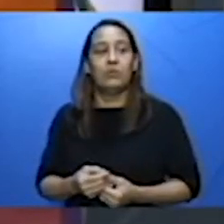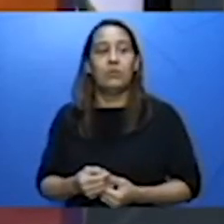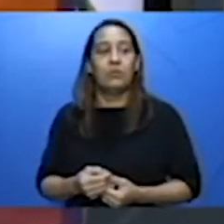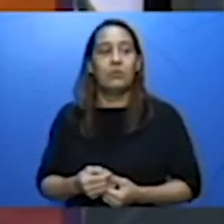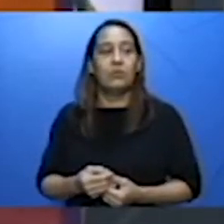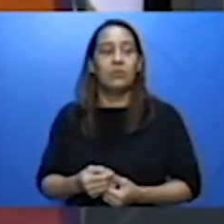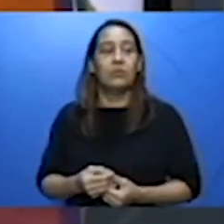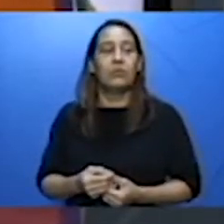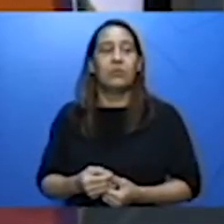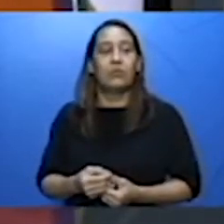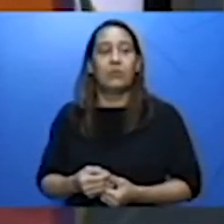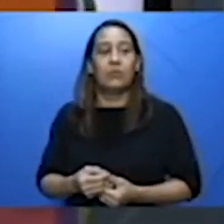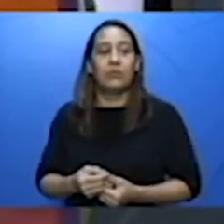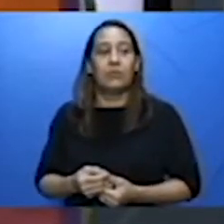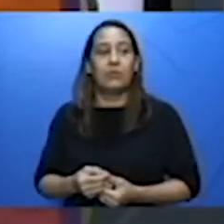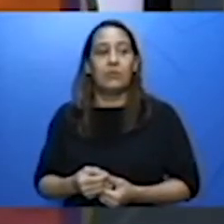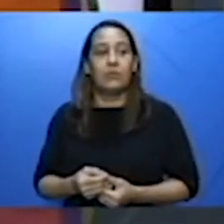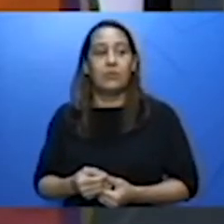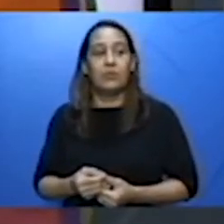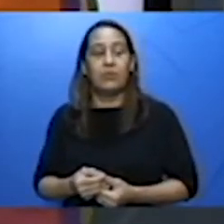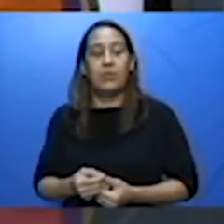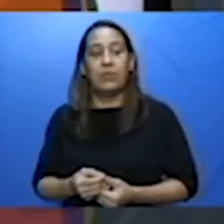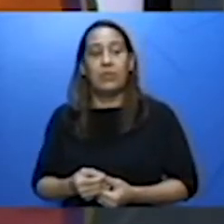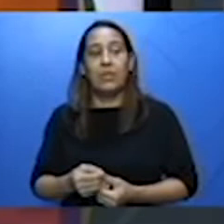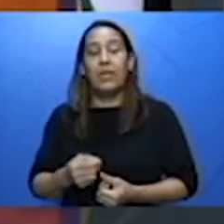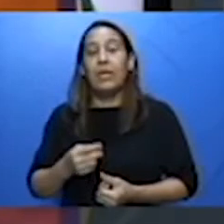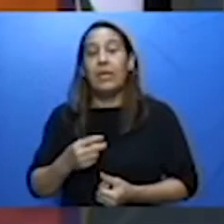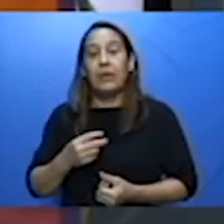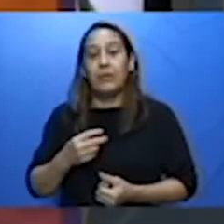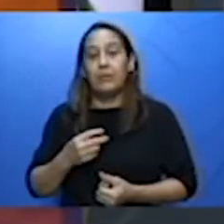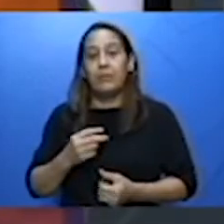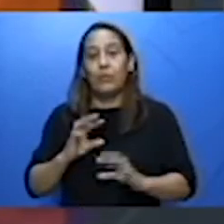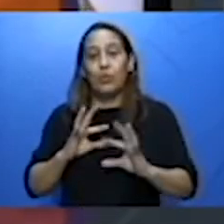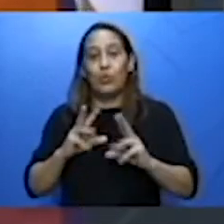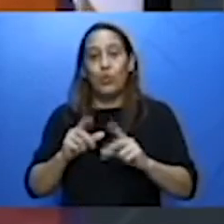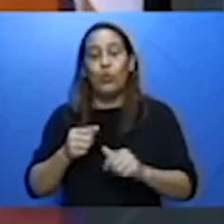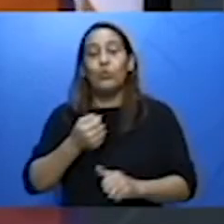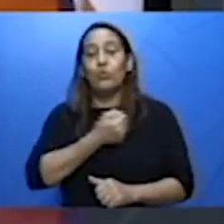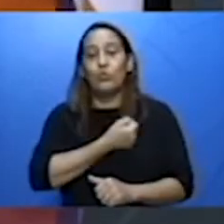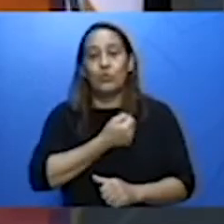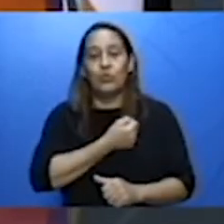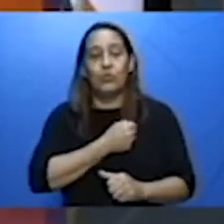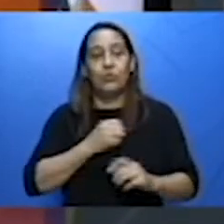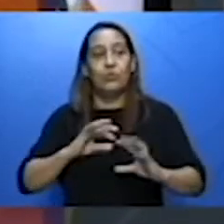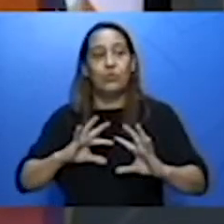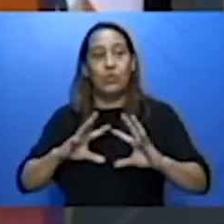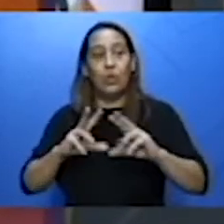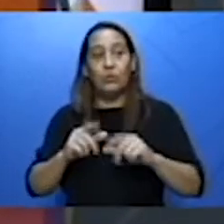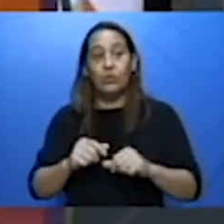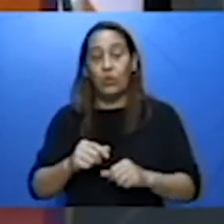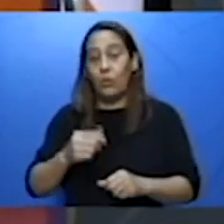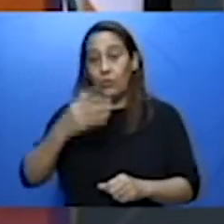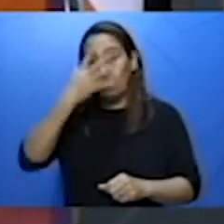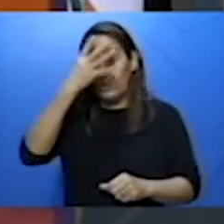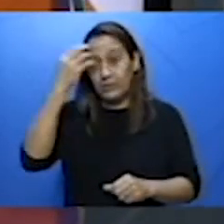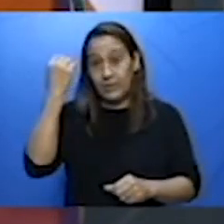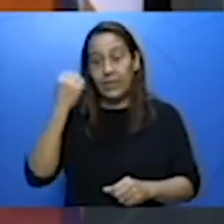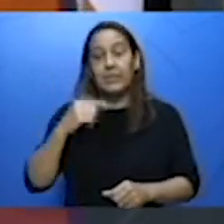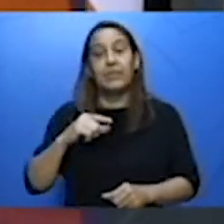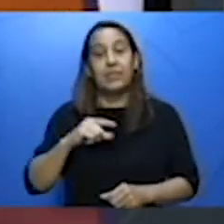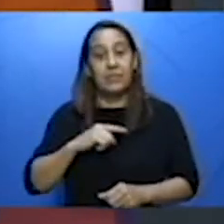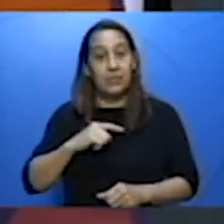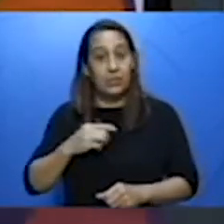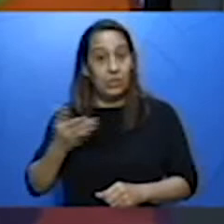dezena nova, que não pôde morar aqui na unidade. Essa aqui é a dezena nova, com